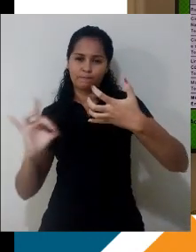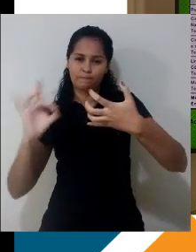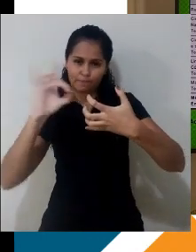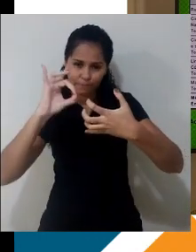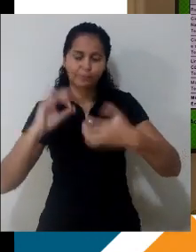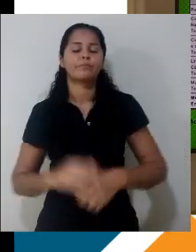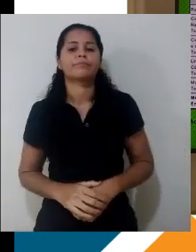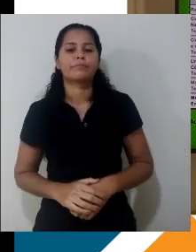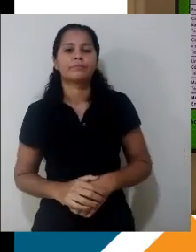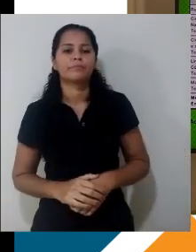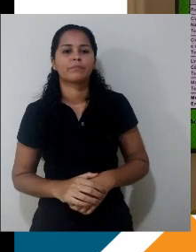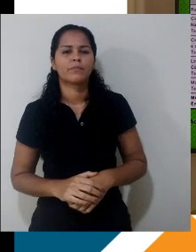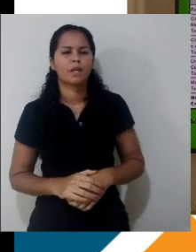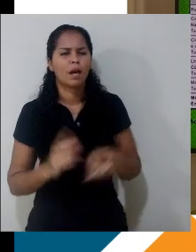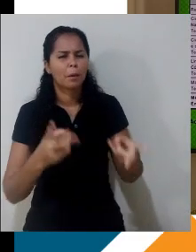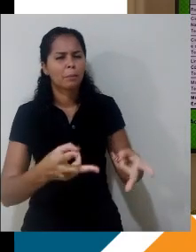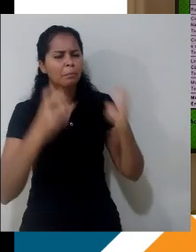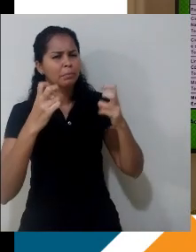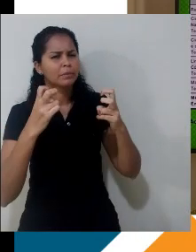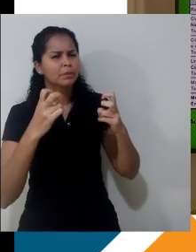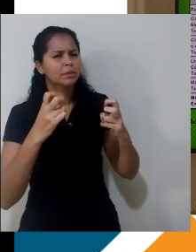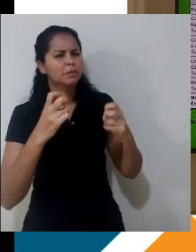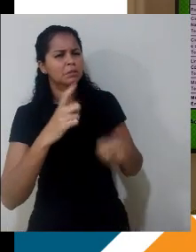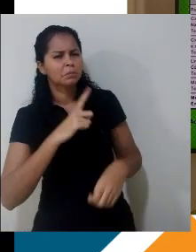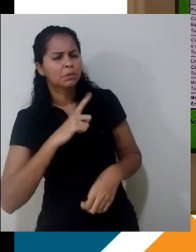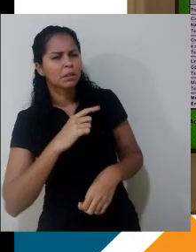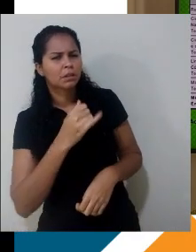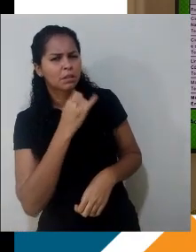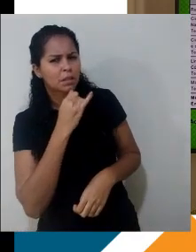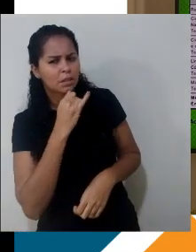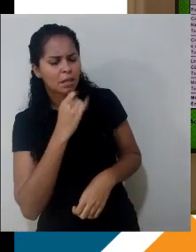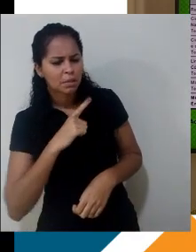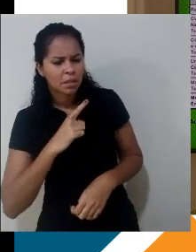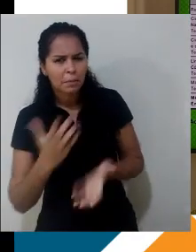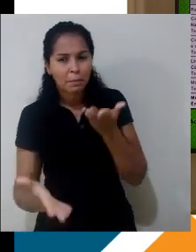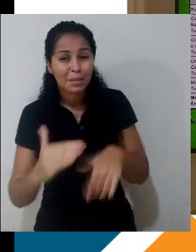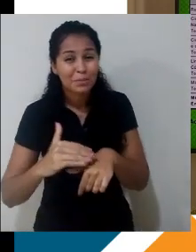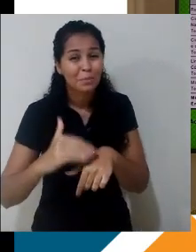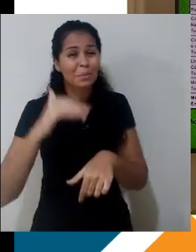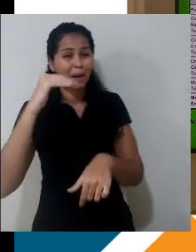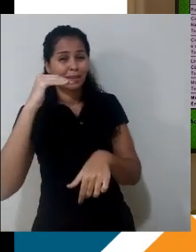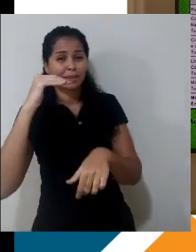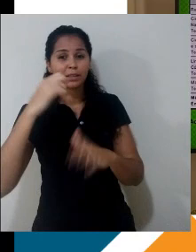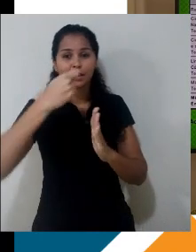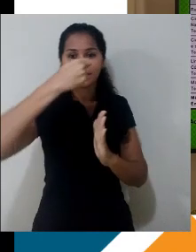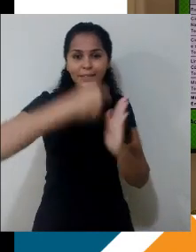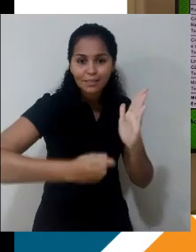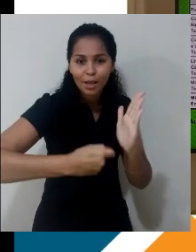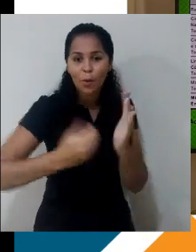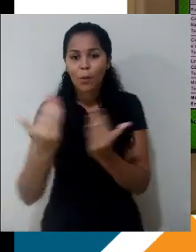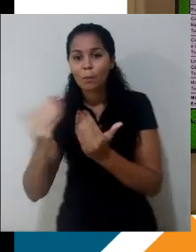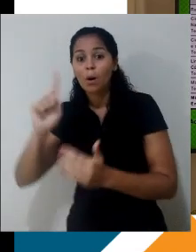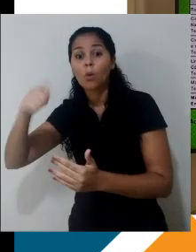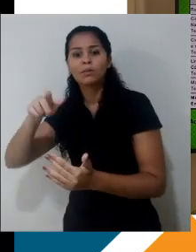Rio de Janeiro, tá? Olha só como a gente tem, por exemplo, um peso maior aqui na redação em relação às